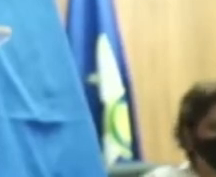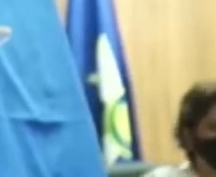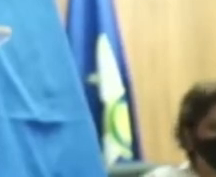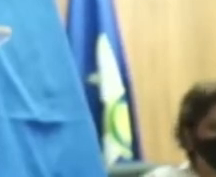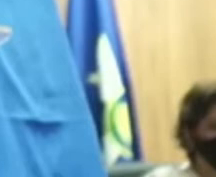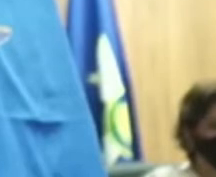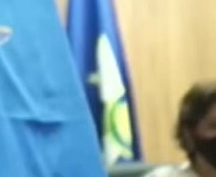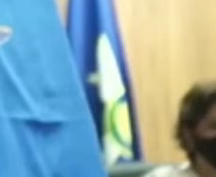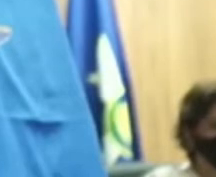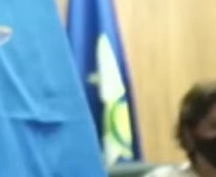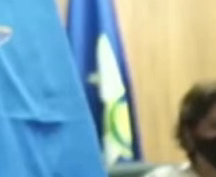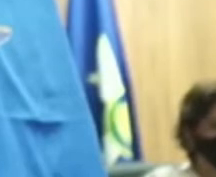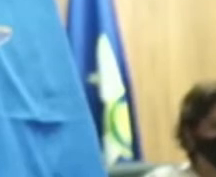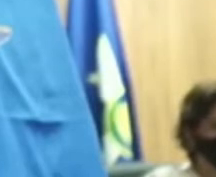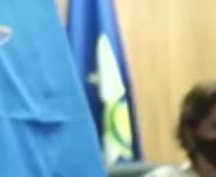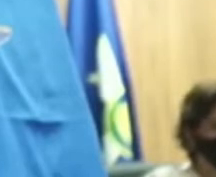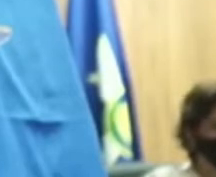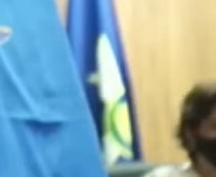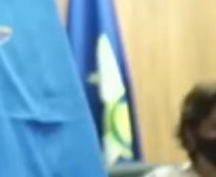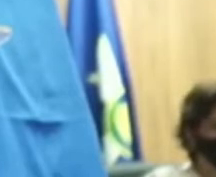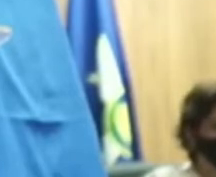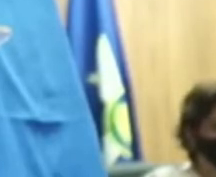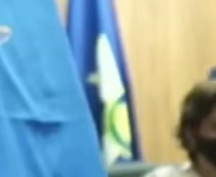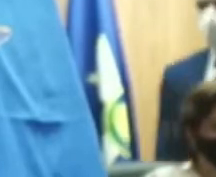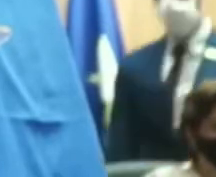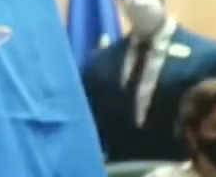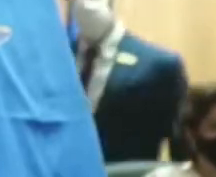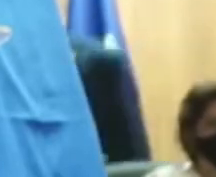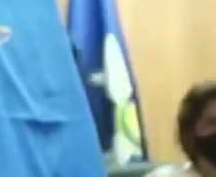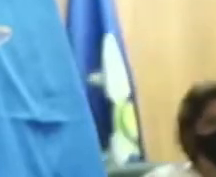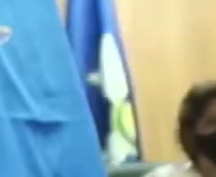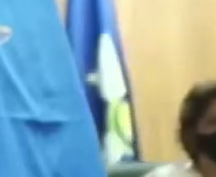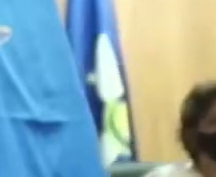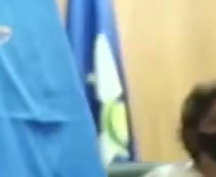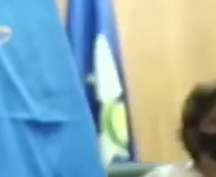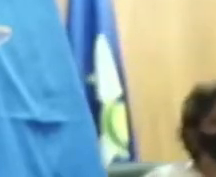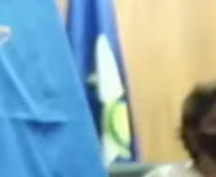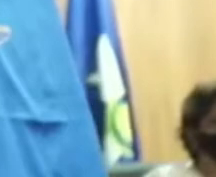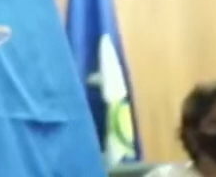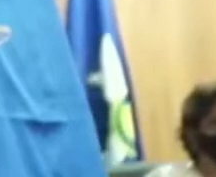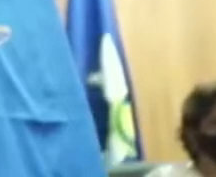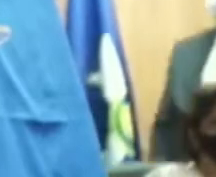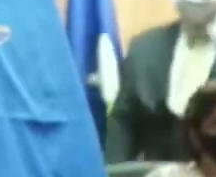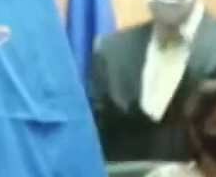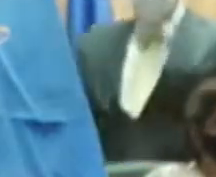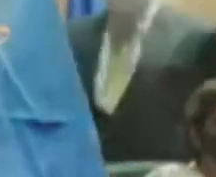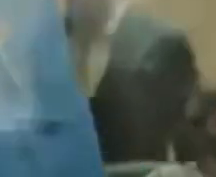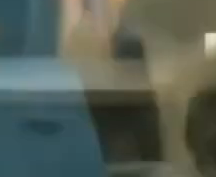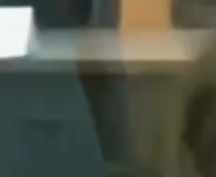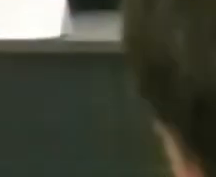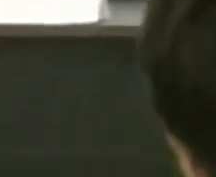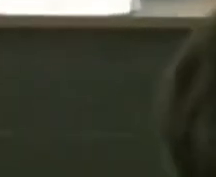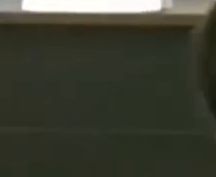Augusto Aras, e o Procurador-Chefe da Procuradoria da República do Pará, Dr. Felipe de